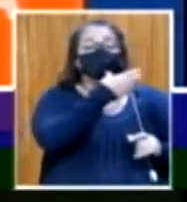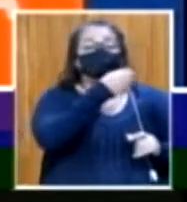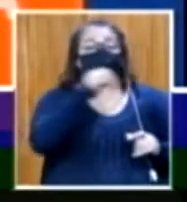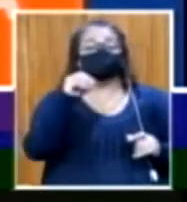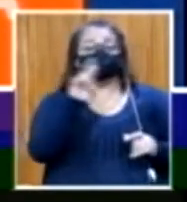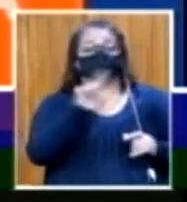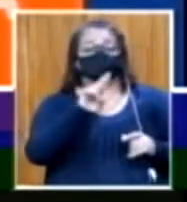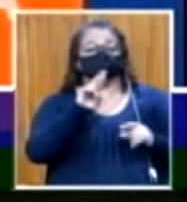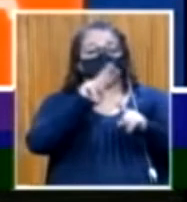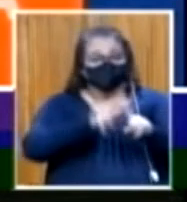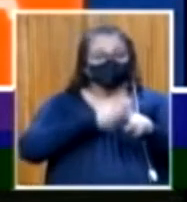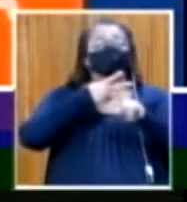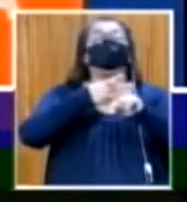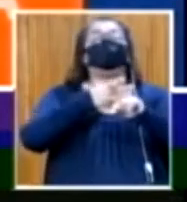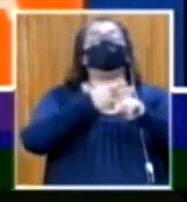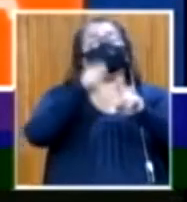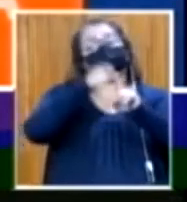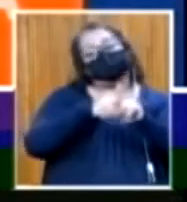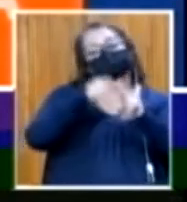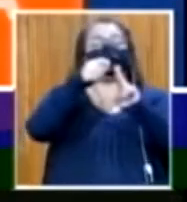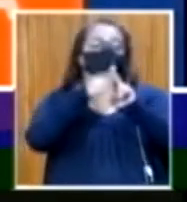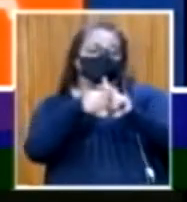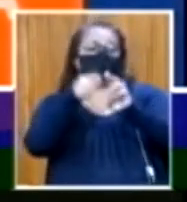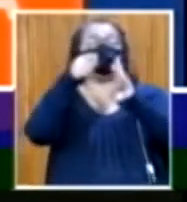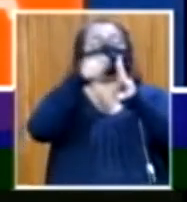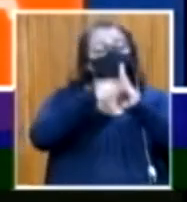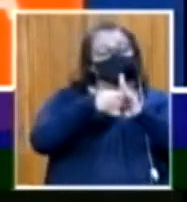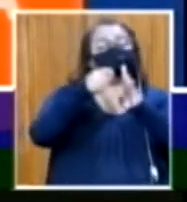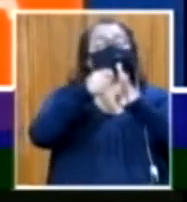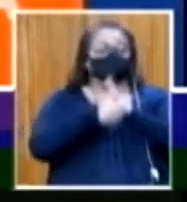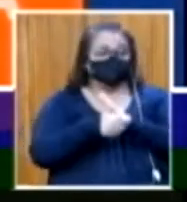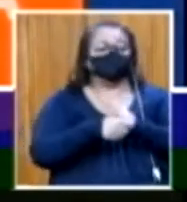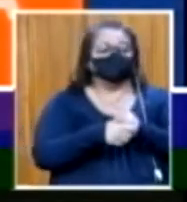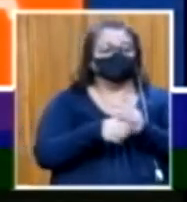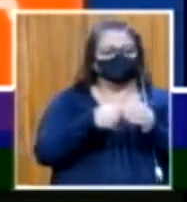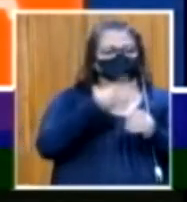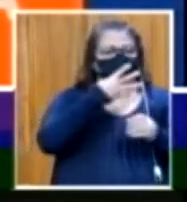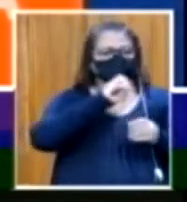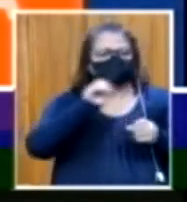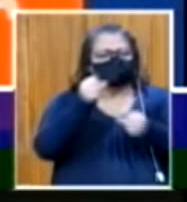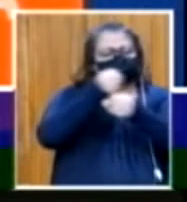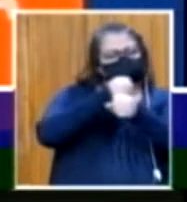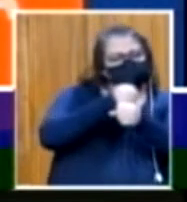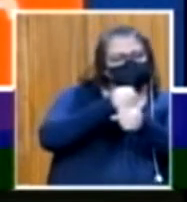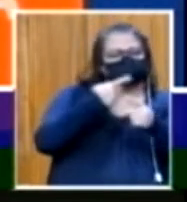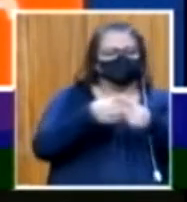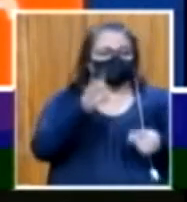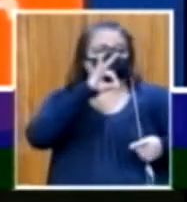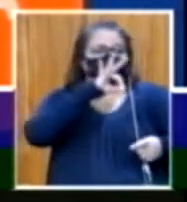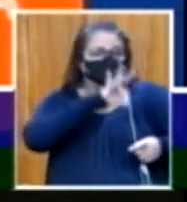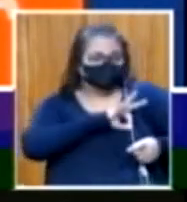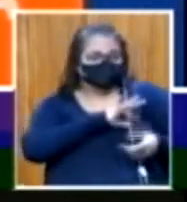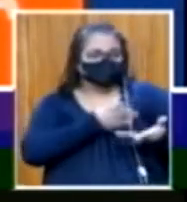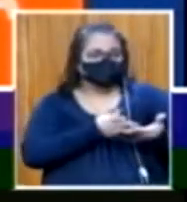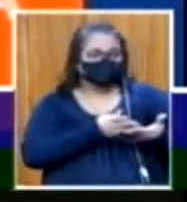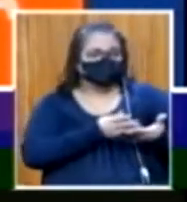mais por mês. Você teria 2.400 a mais por ano. Você teria um 14º salário a mais de poder de